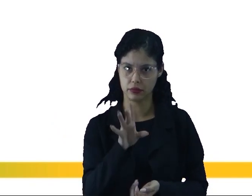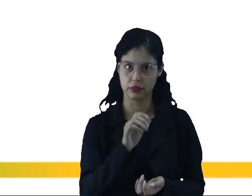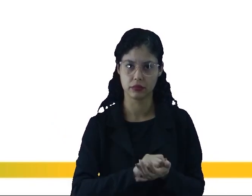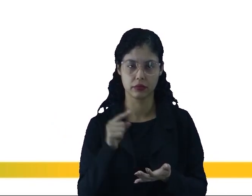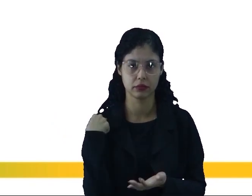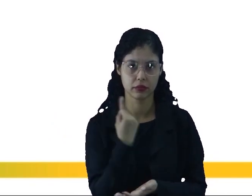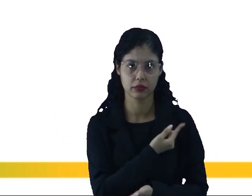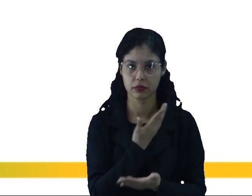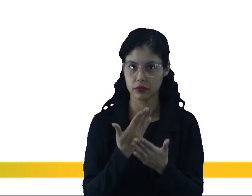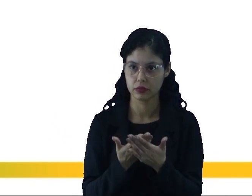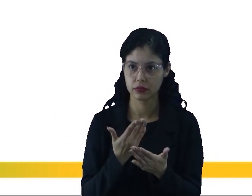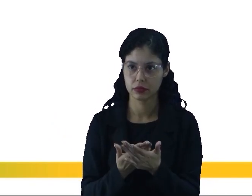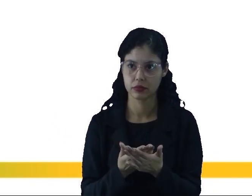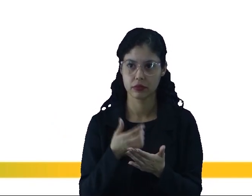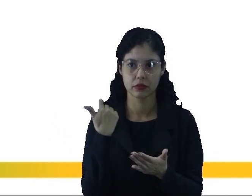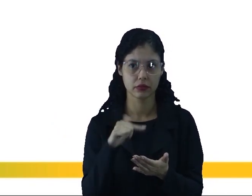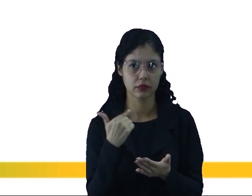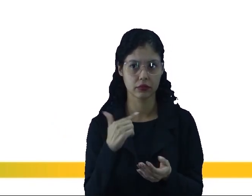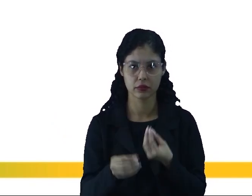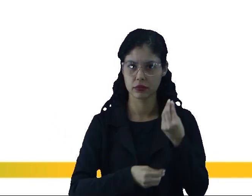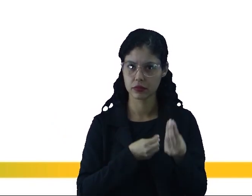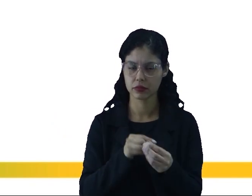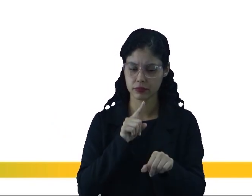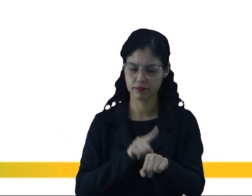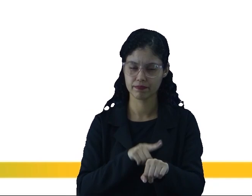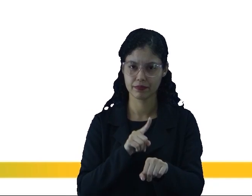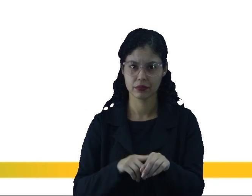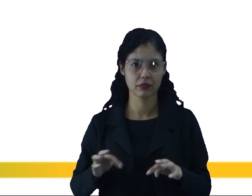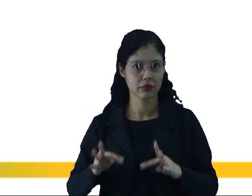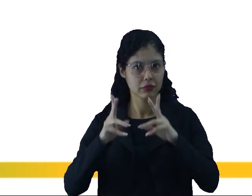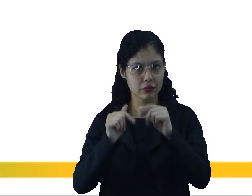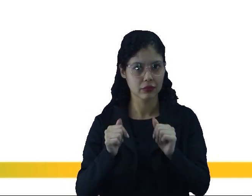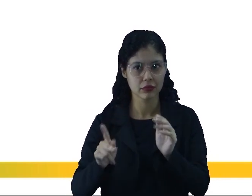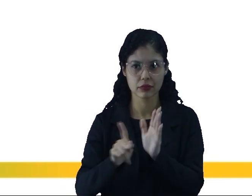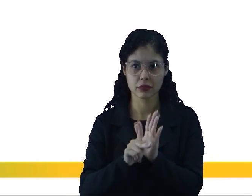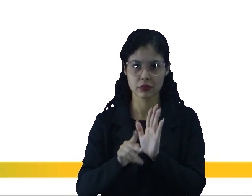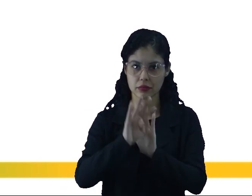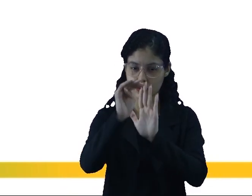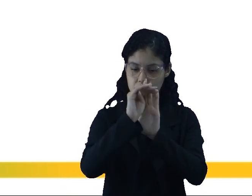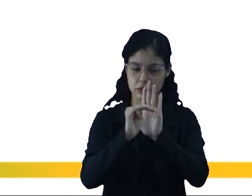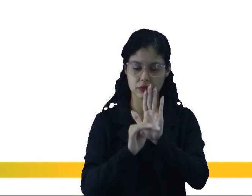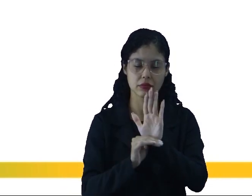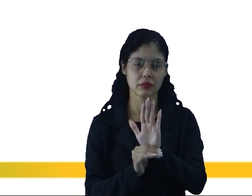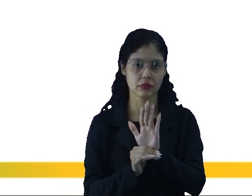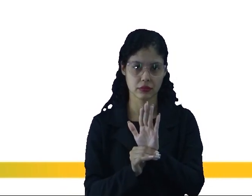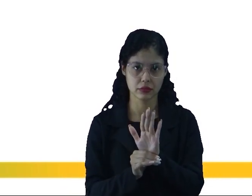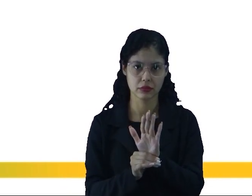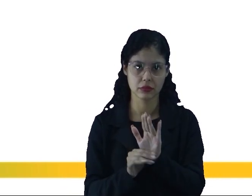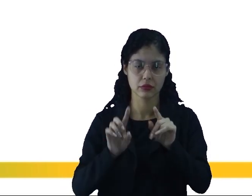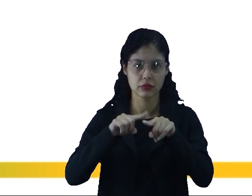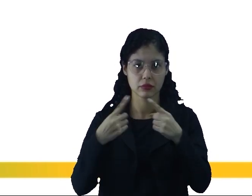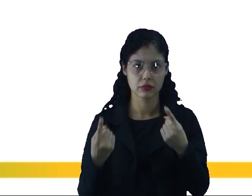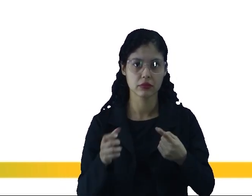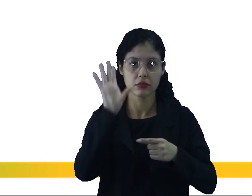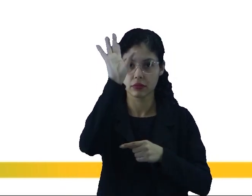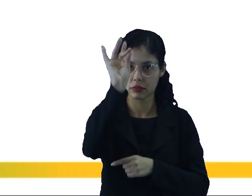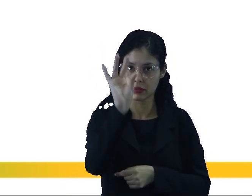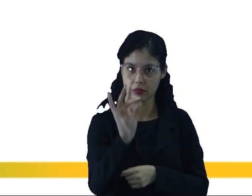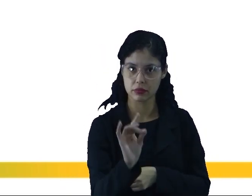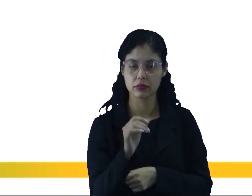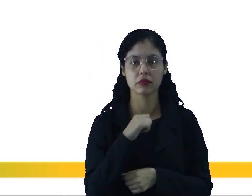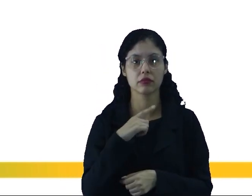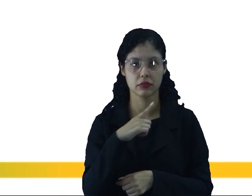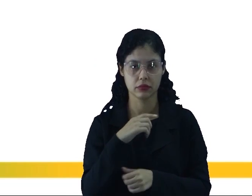para a nossa aula de hoje, a gente não tem tempo para falar de todas as propriedades que essas organelas vão desempenhar, mas cada